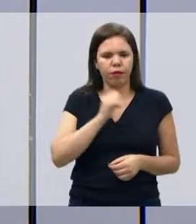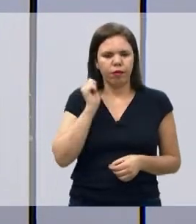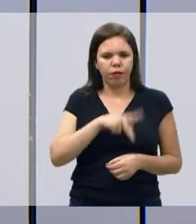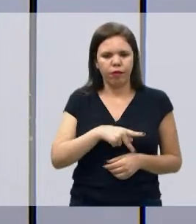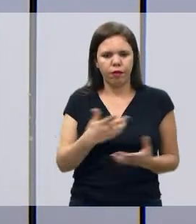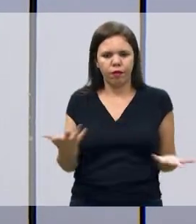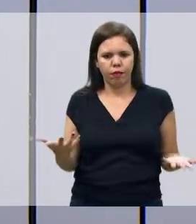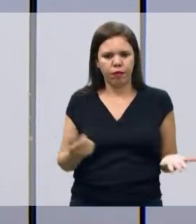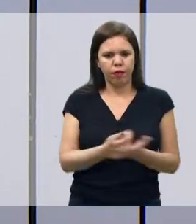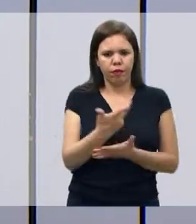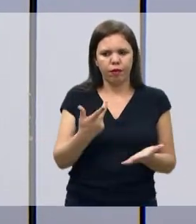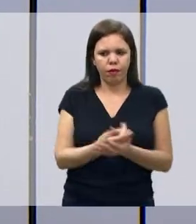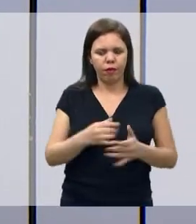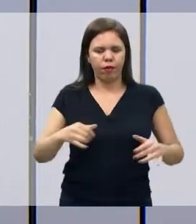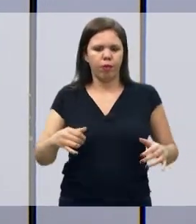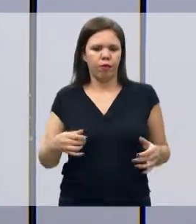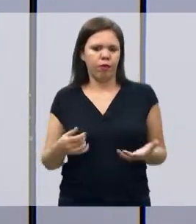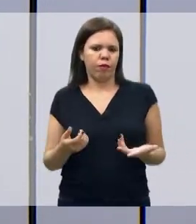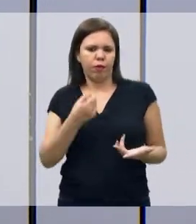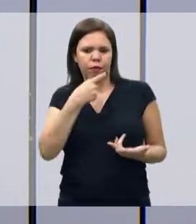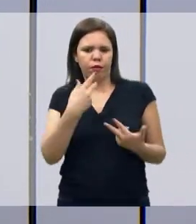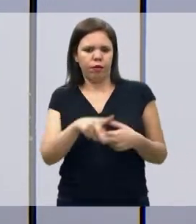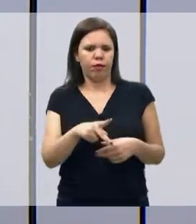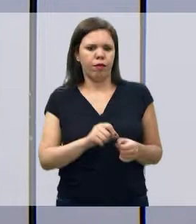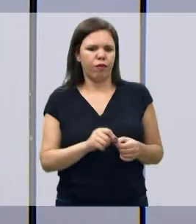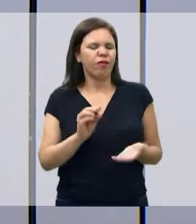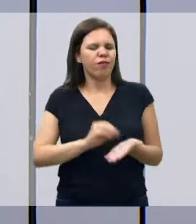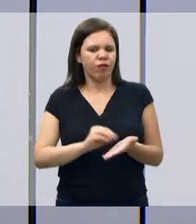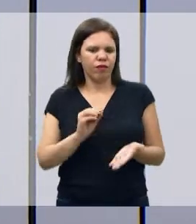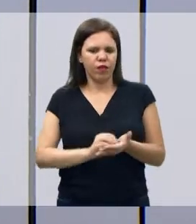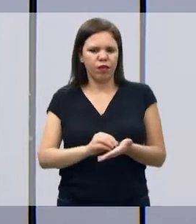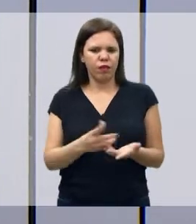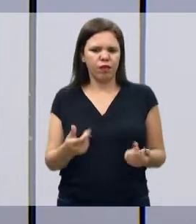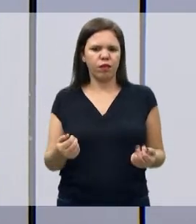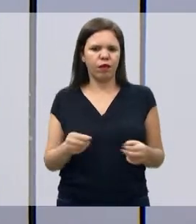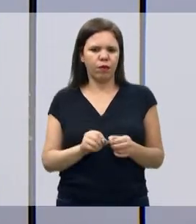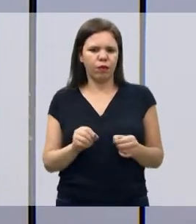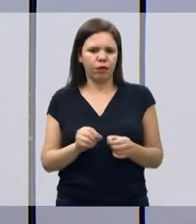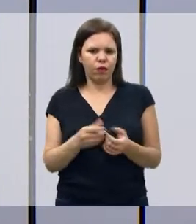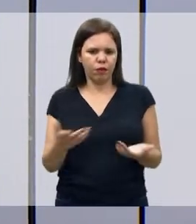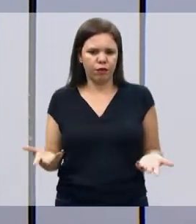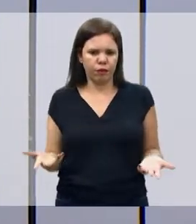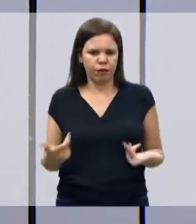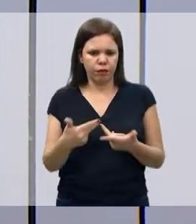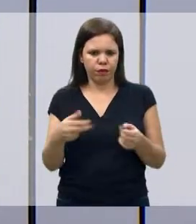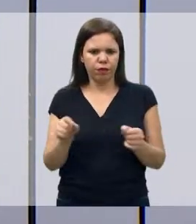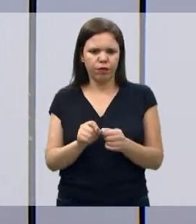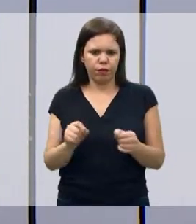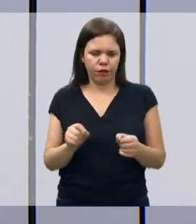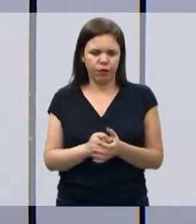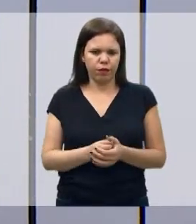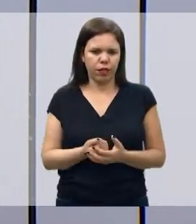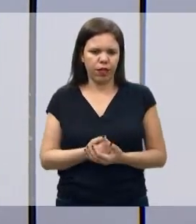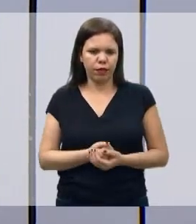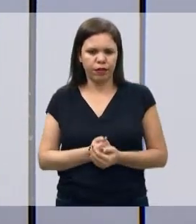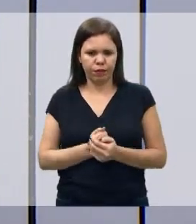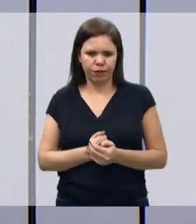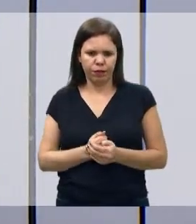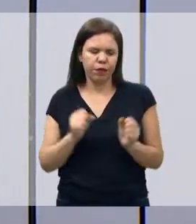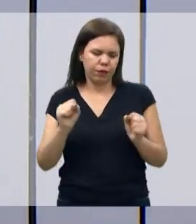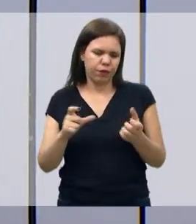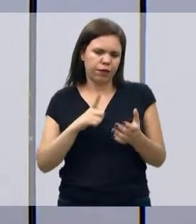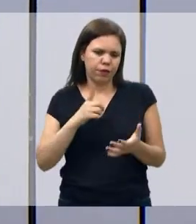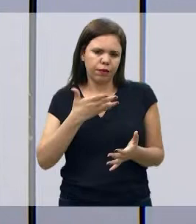aposentadoria a compra do seu medicamento. Isso faz muita falta, faz falta em outras coisas que ele poderia ter